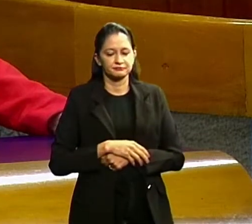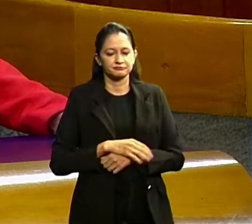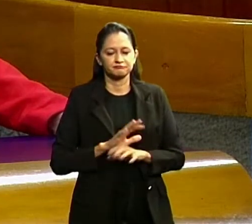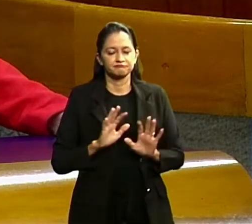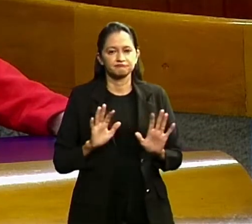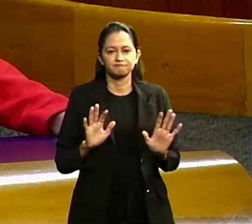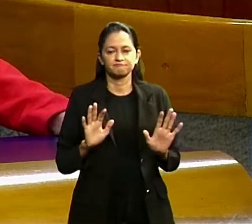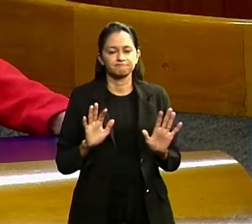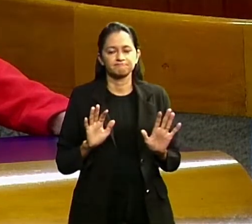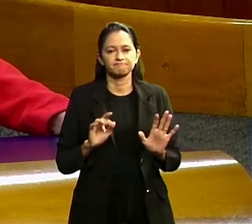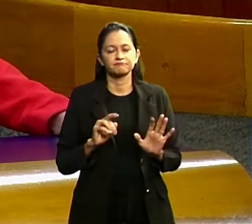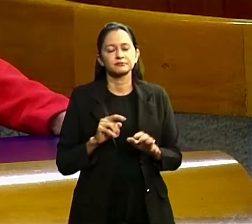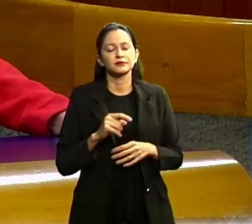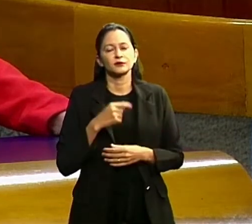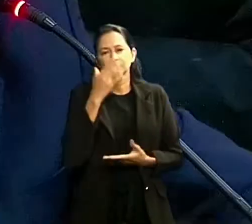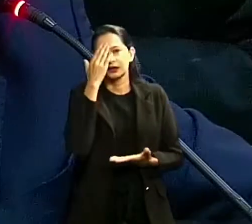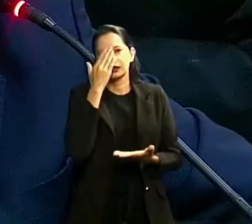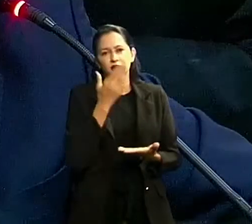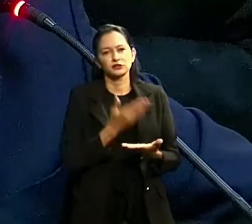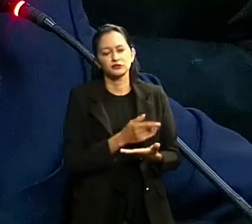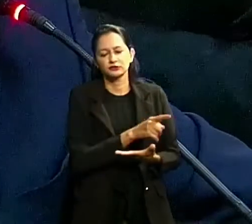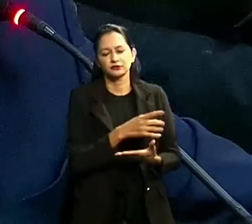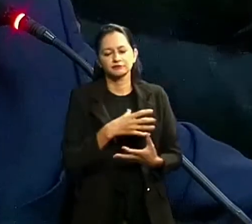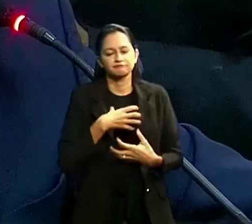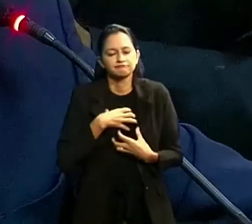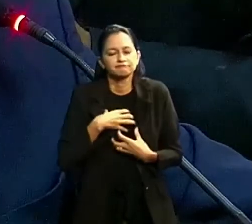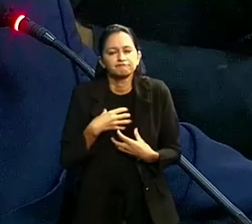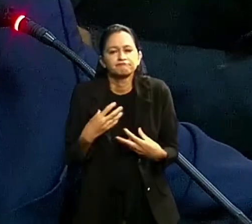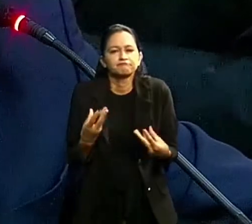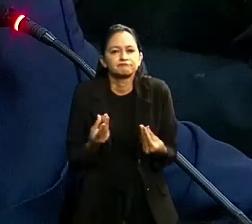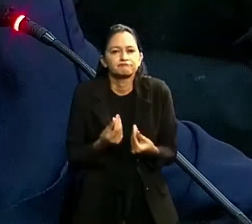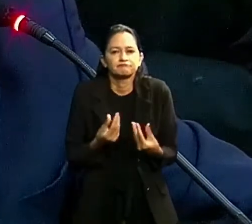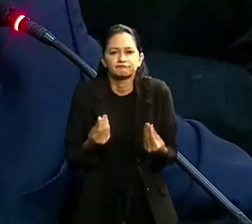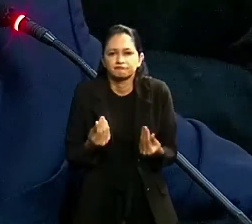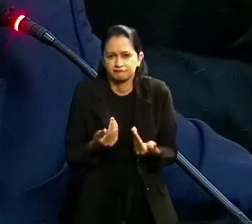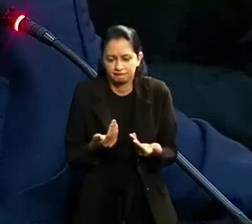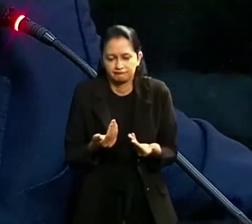eu não duvido da sensibilidade de Vossa Excelência, nem um minuto.